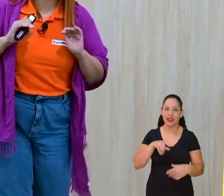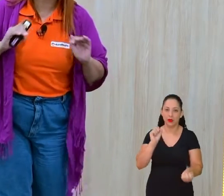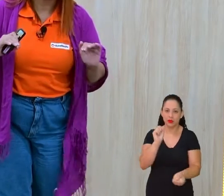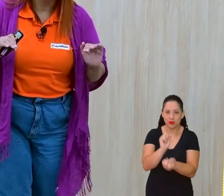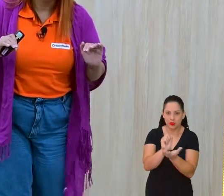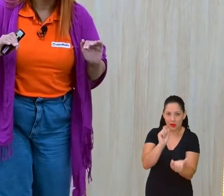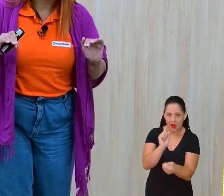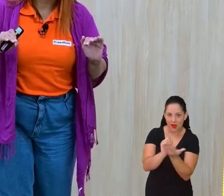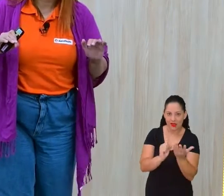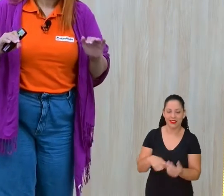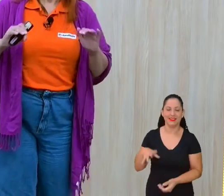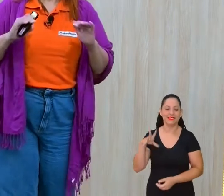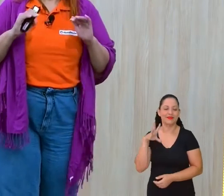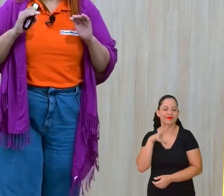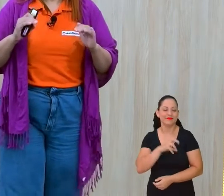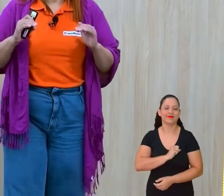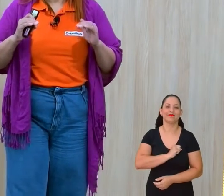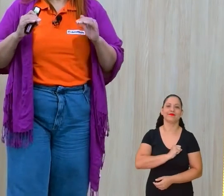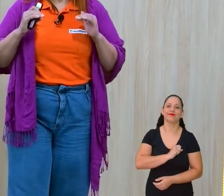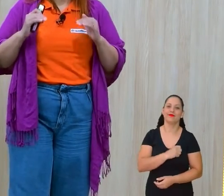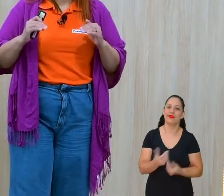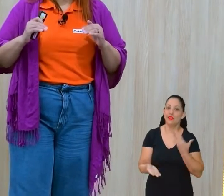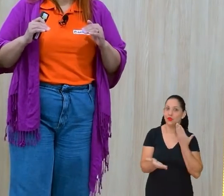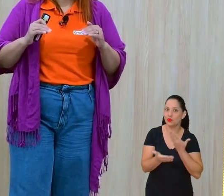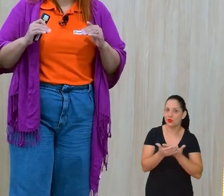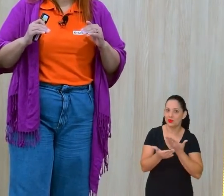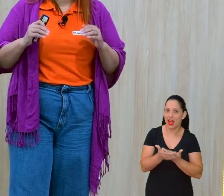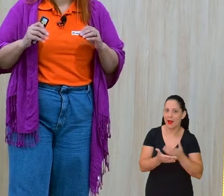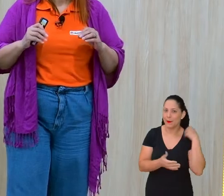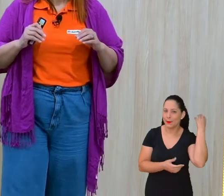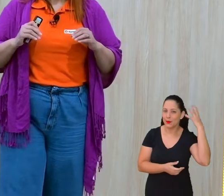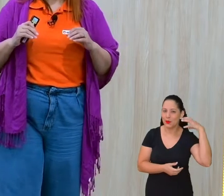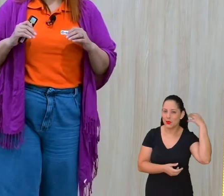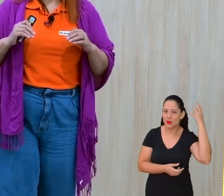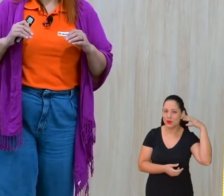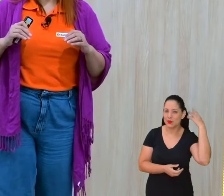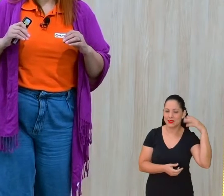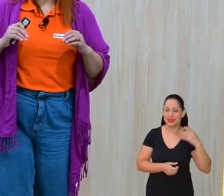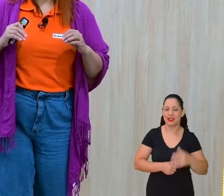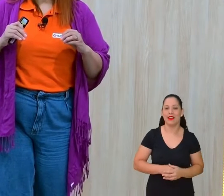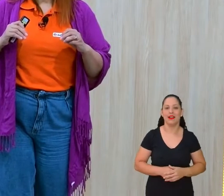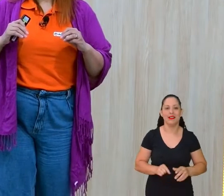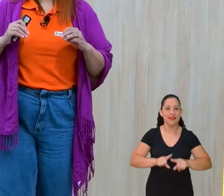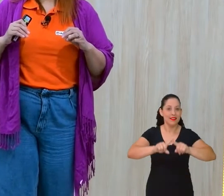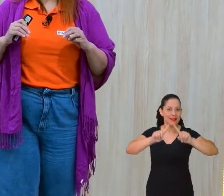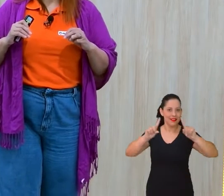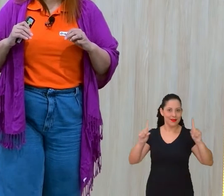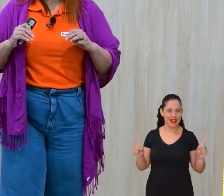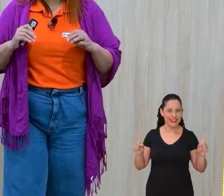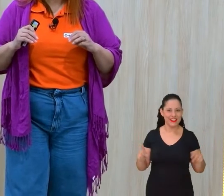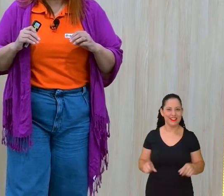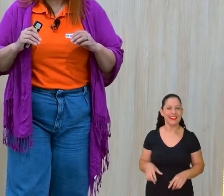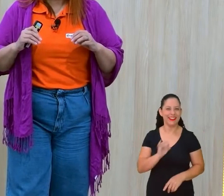vão amar, tá? Estudar música. Mas,